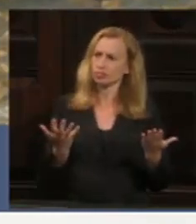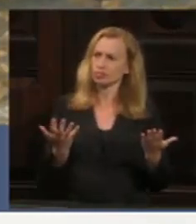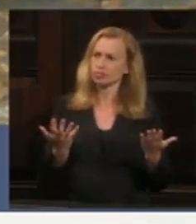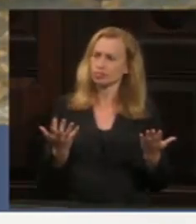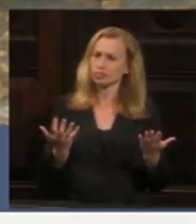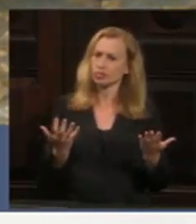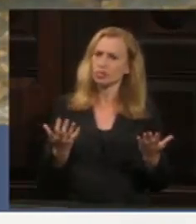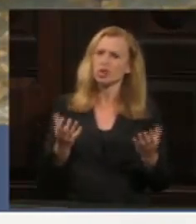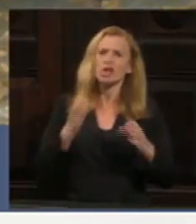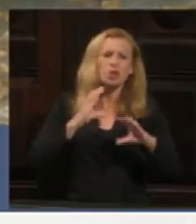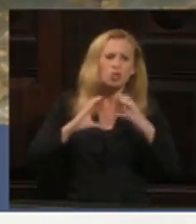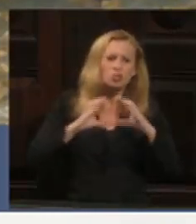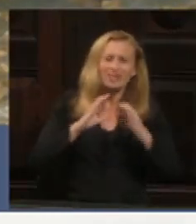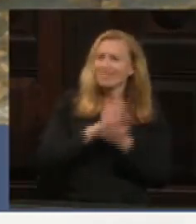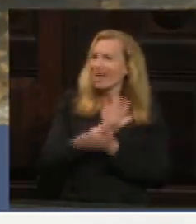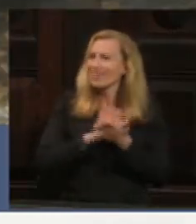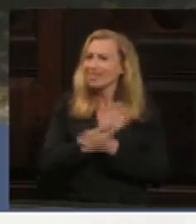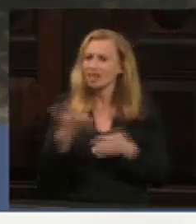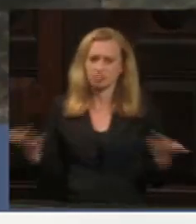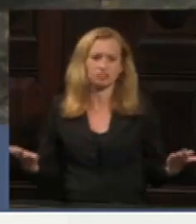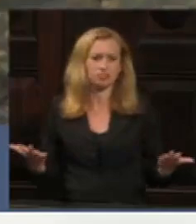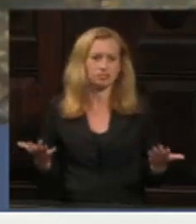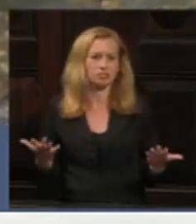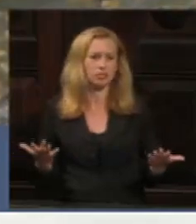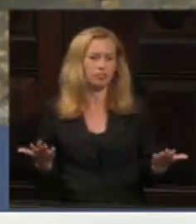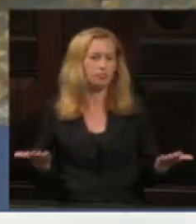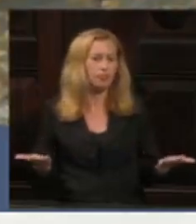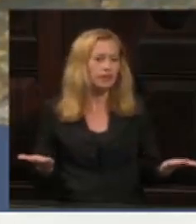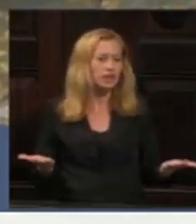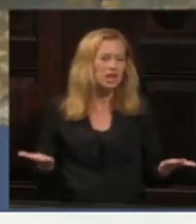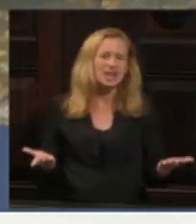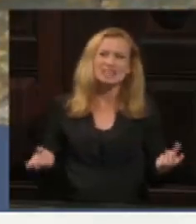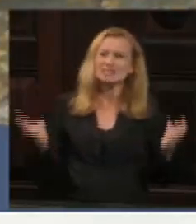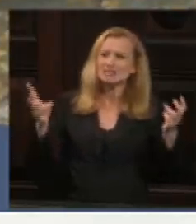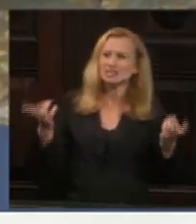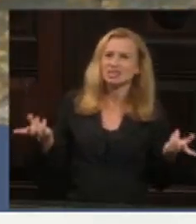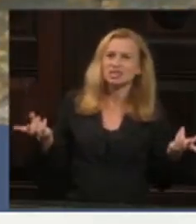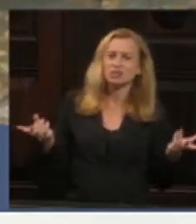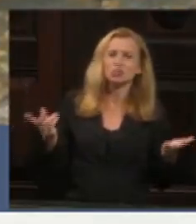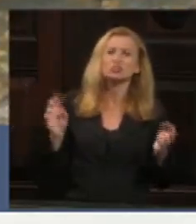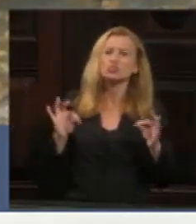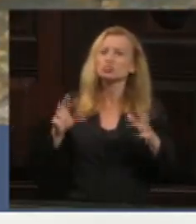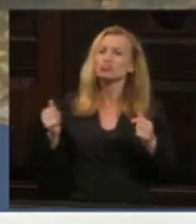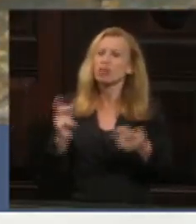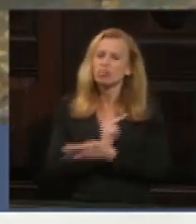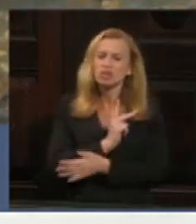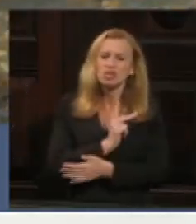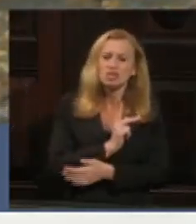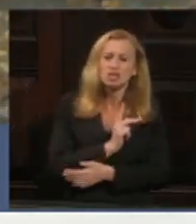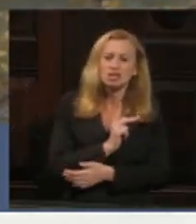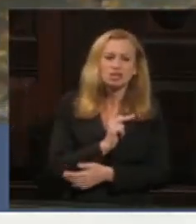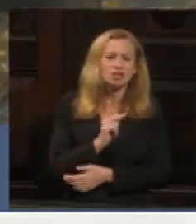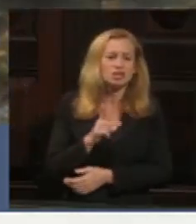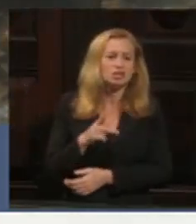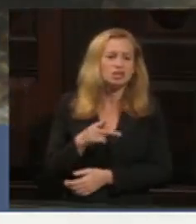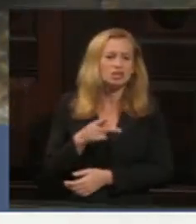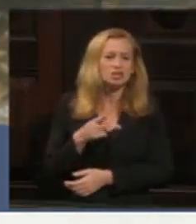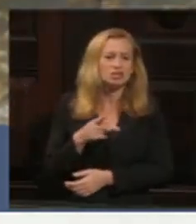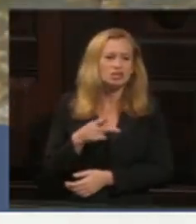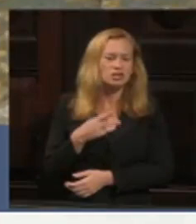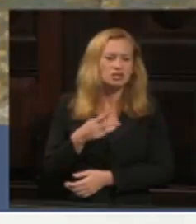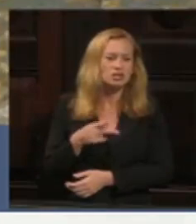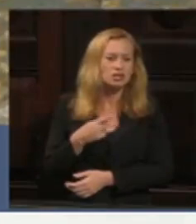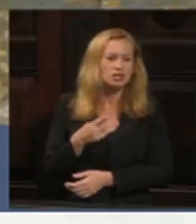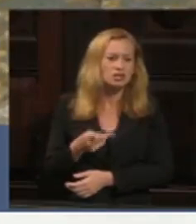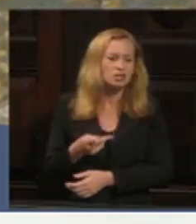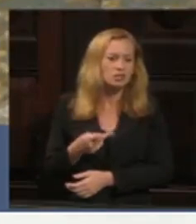fomos comunicados de nada. Então, essa situação que vem acontecendo é para dizer que historinha de boitatá da